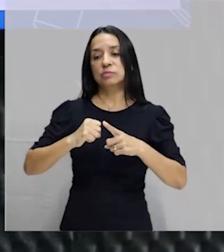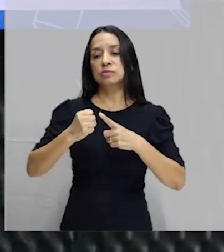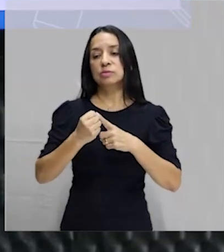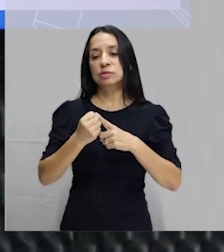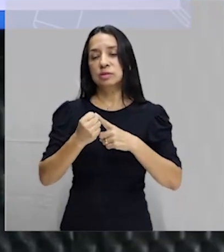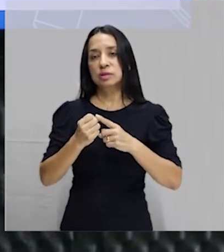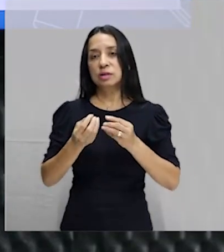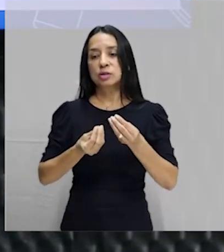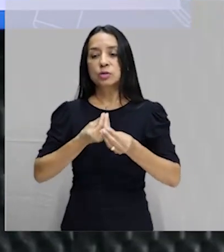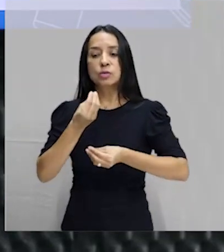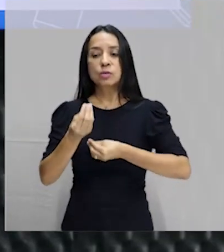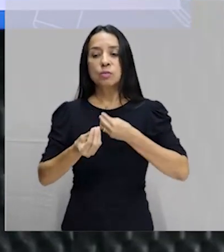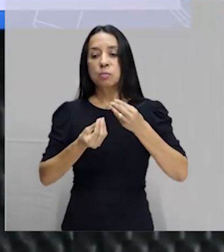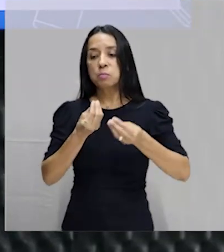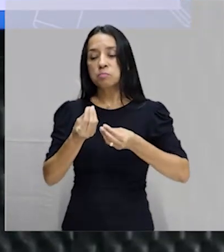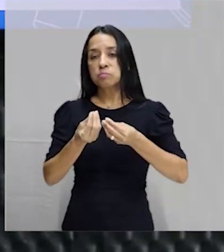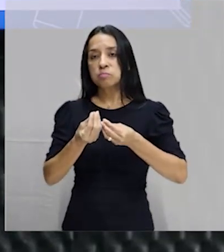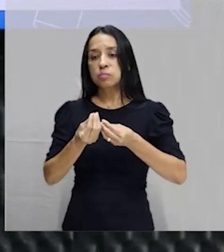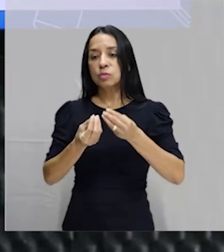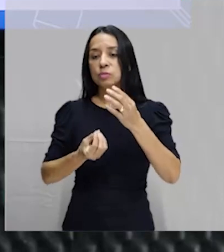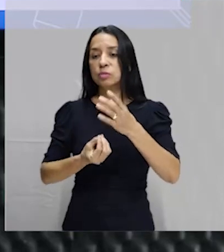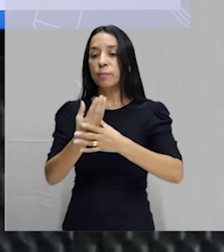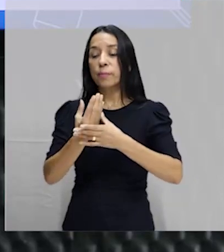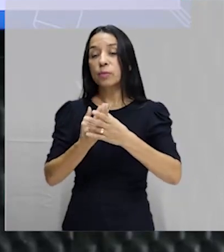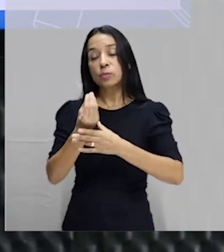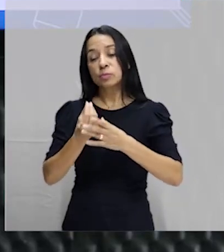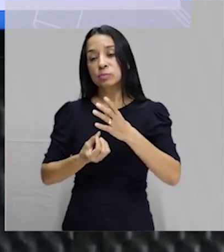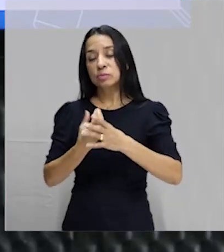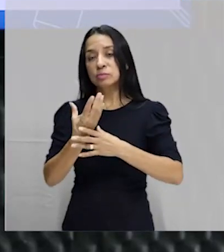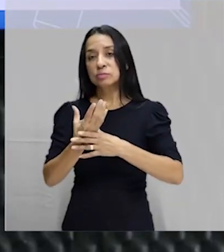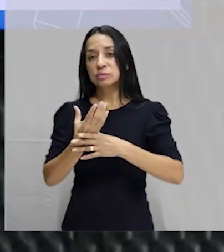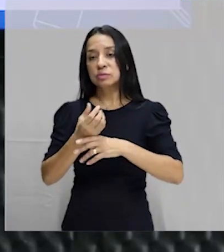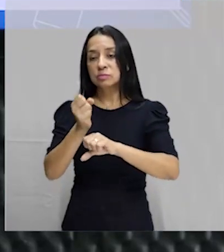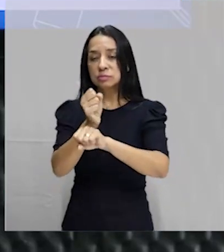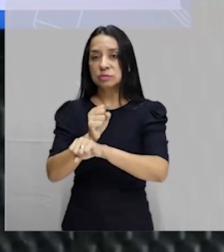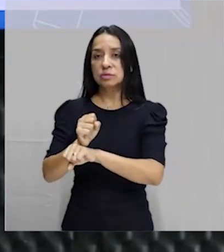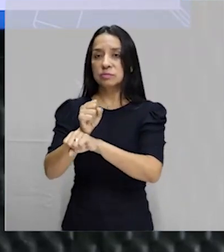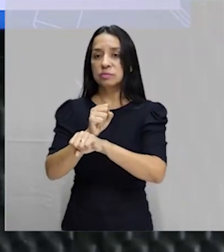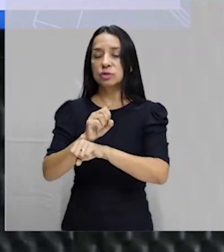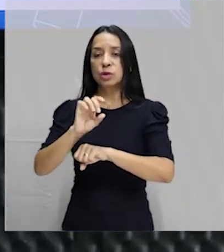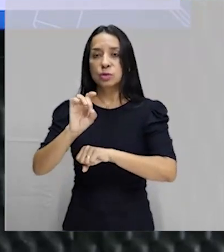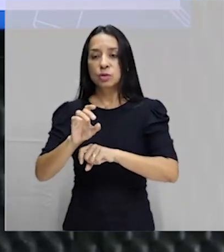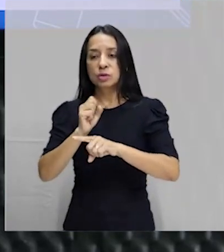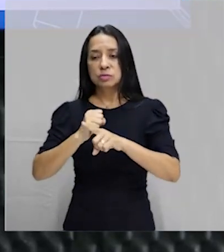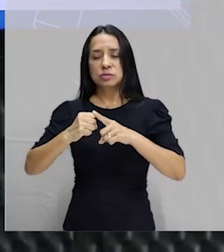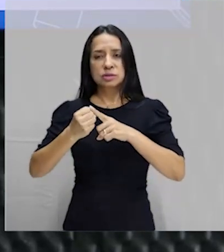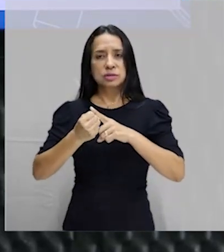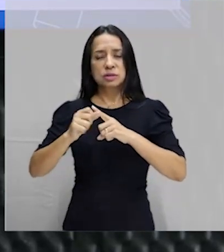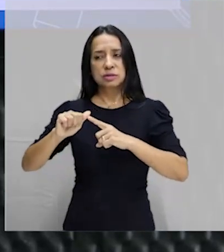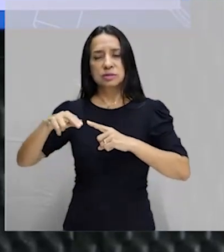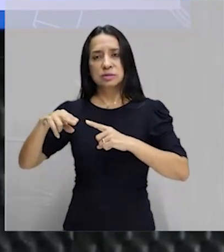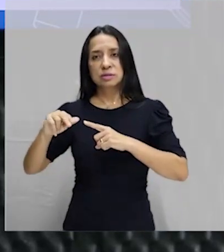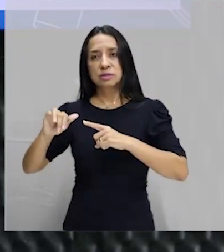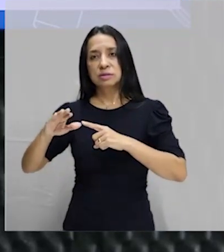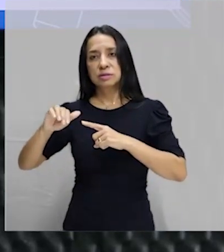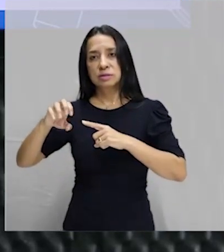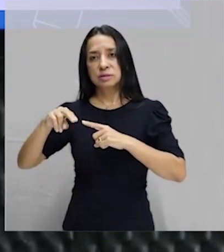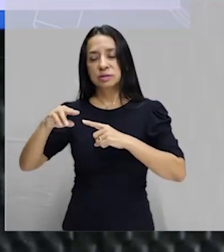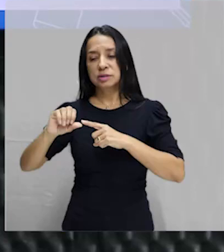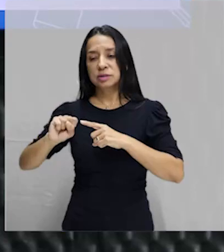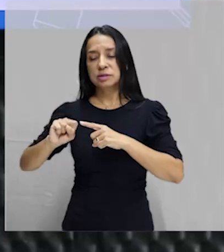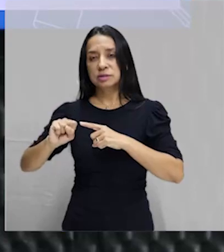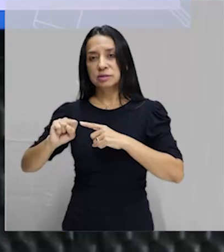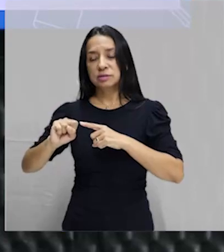de modo de produção escravista, que não é somente a sociedade ateniense, mas a sociedade dessas cidades-estados, como de